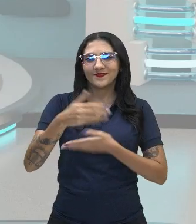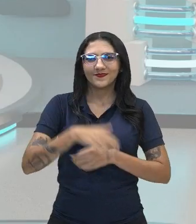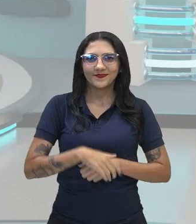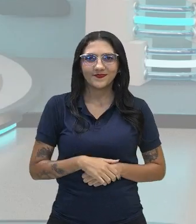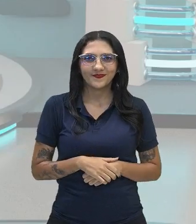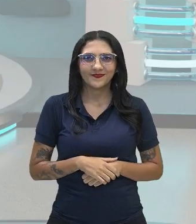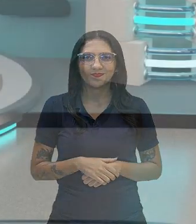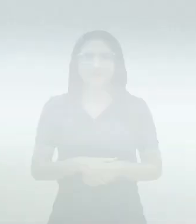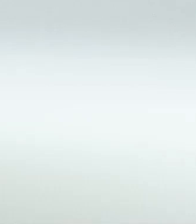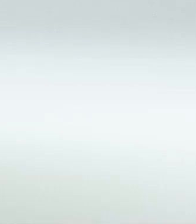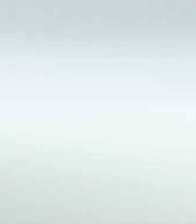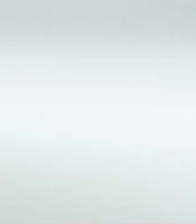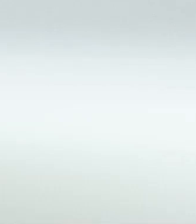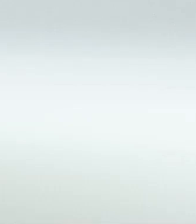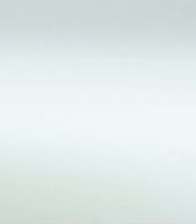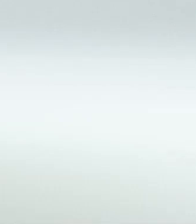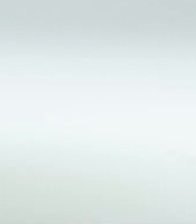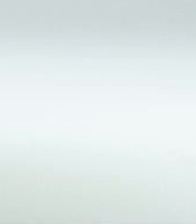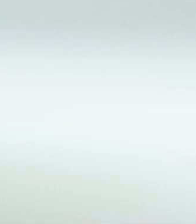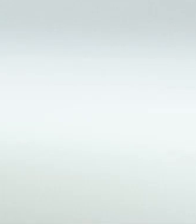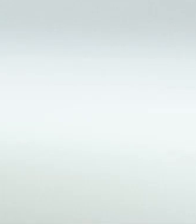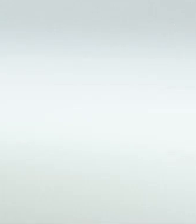aula.